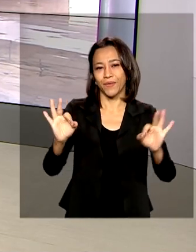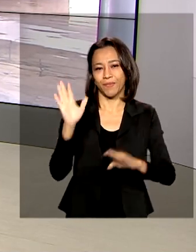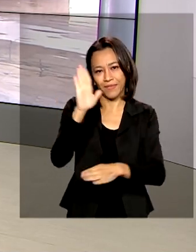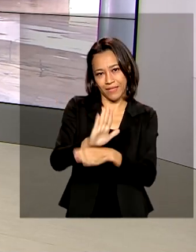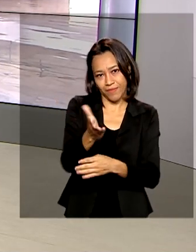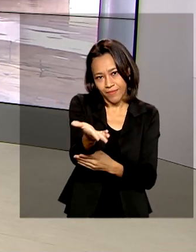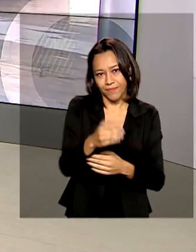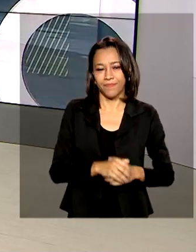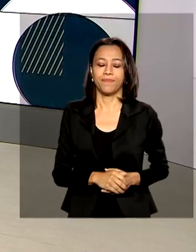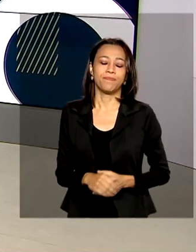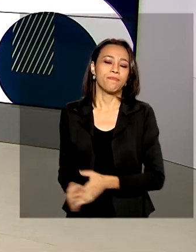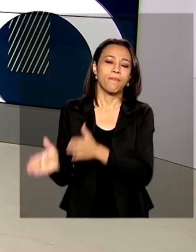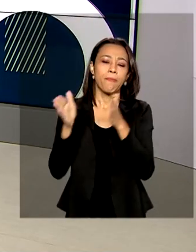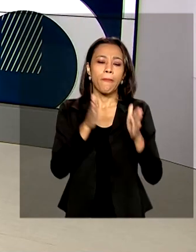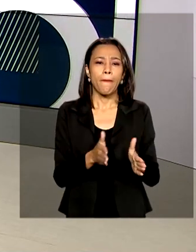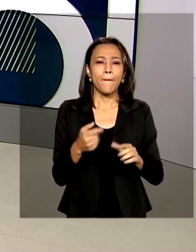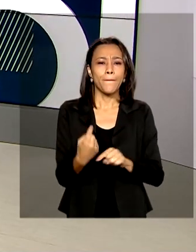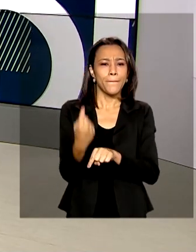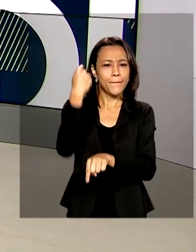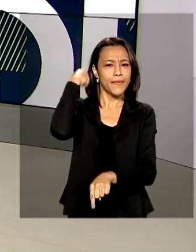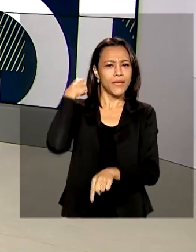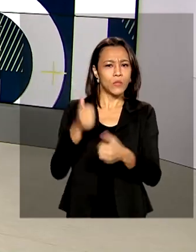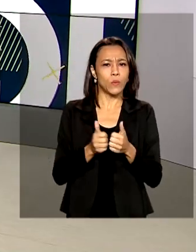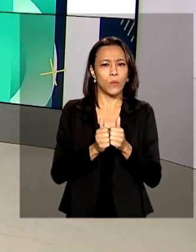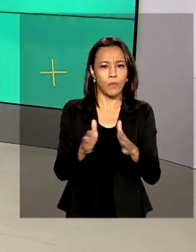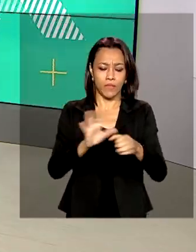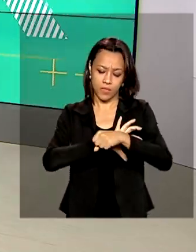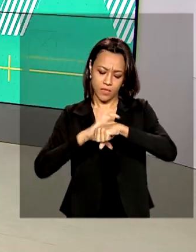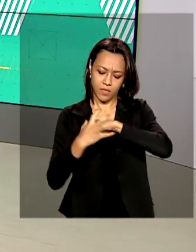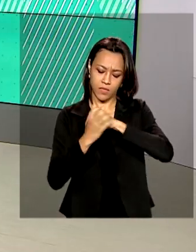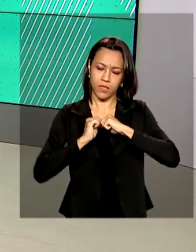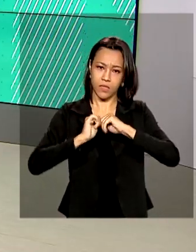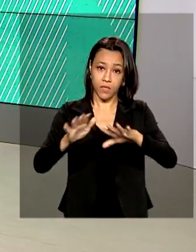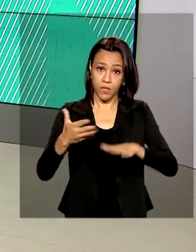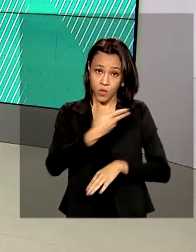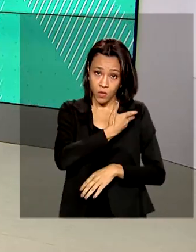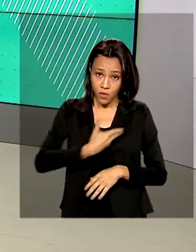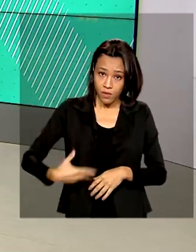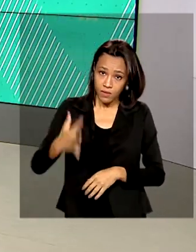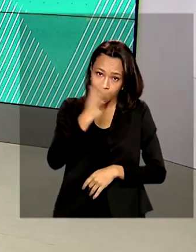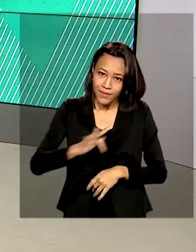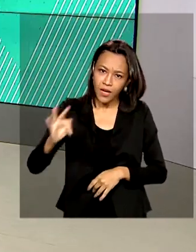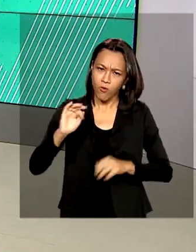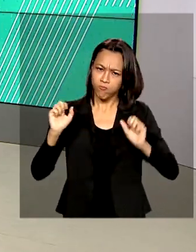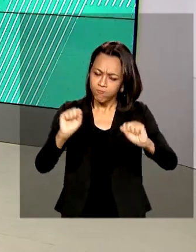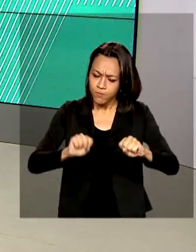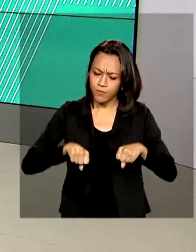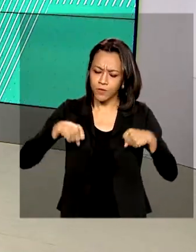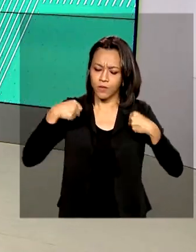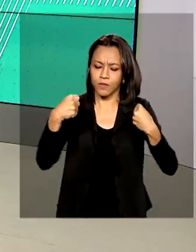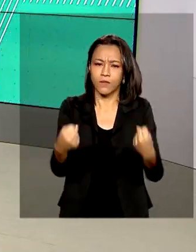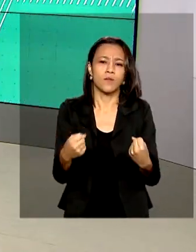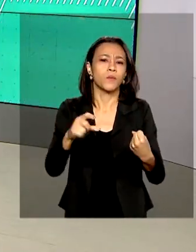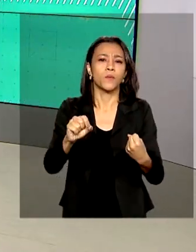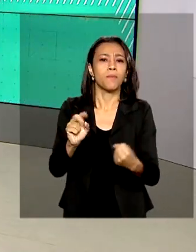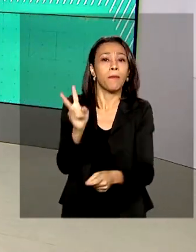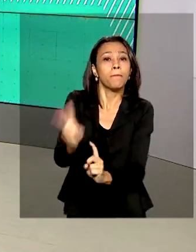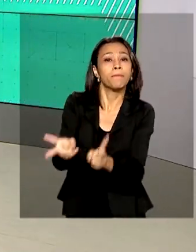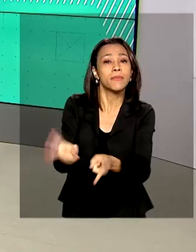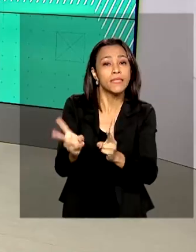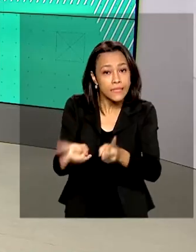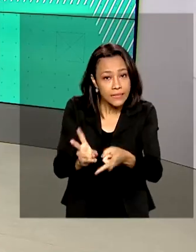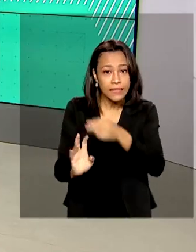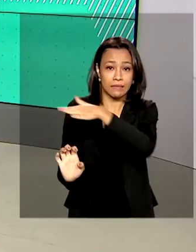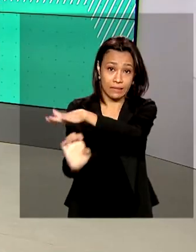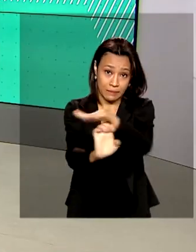para você. Desde o início da pandemia, governo federal une esforços para garantir a sobrevivência dos pequenos negócios no Brasil.